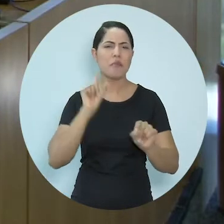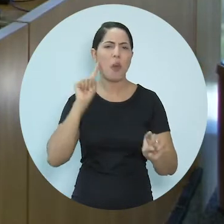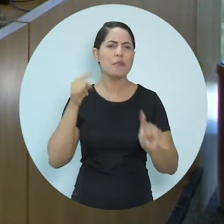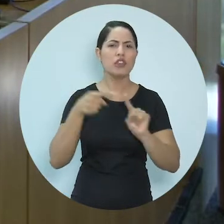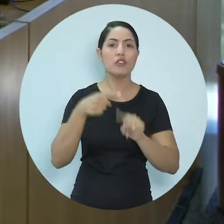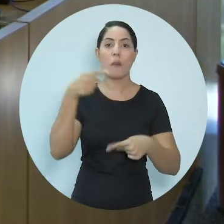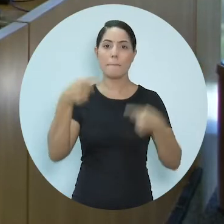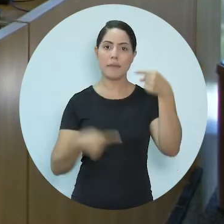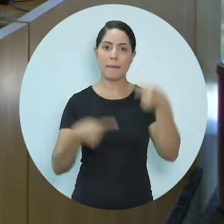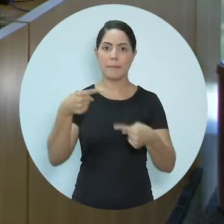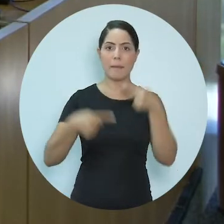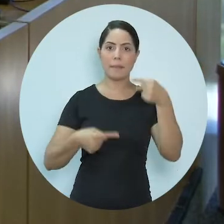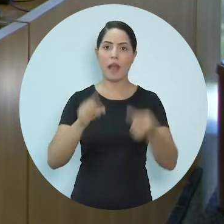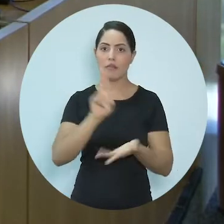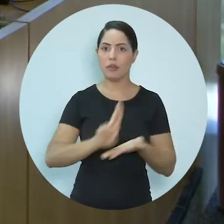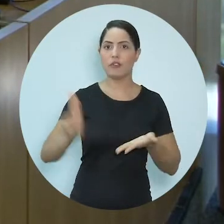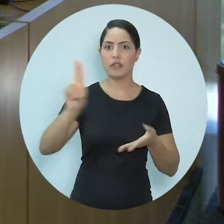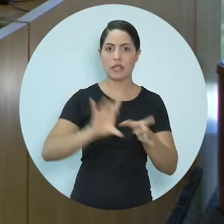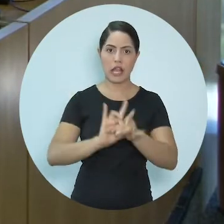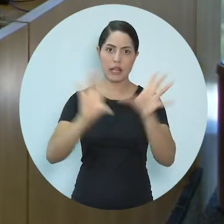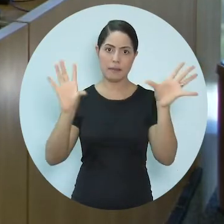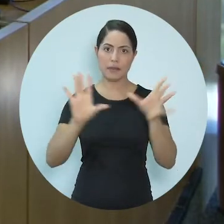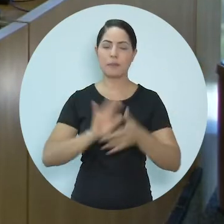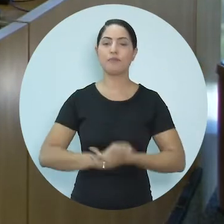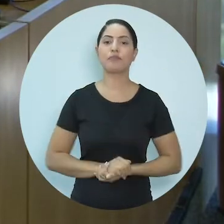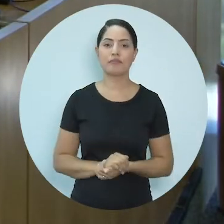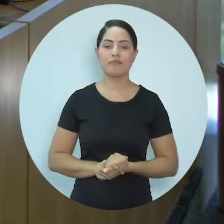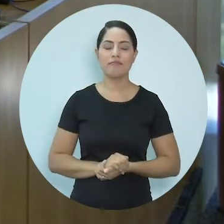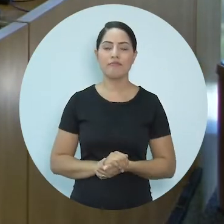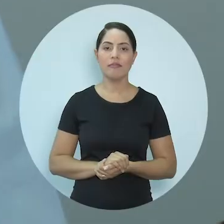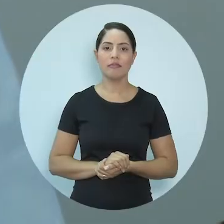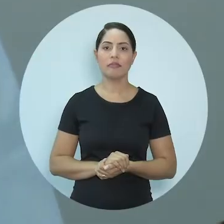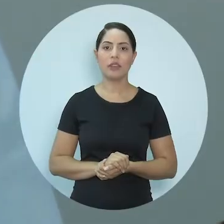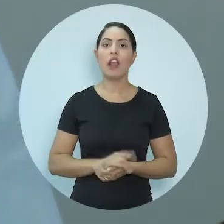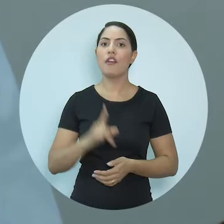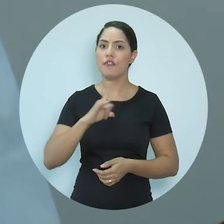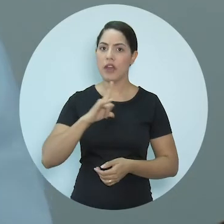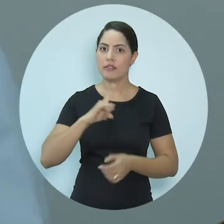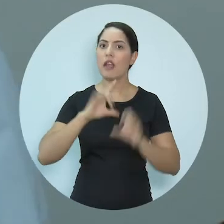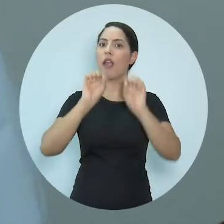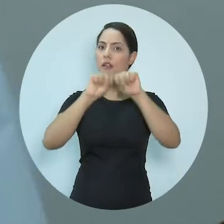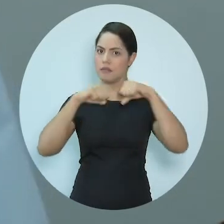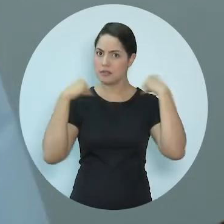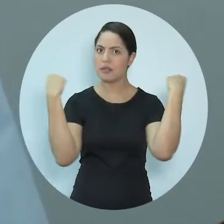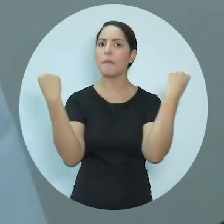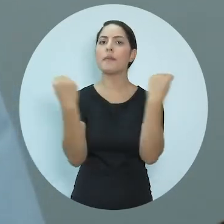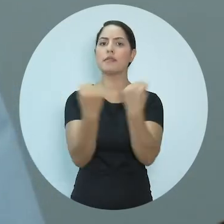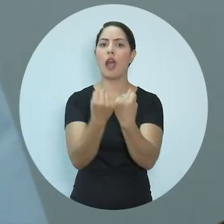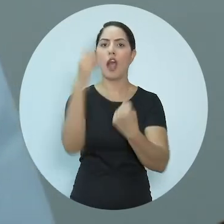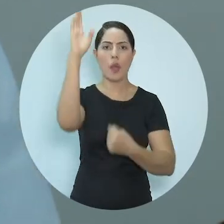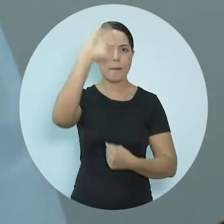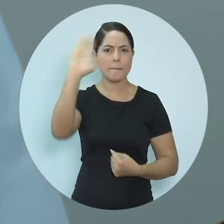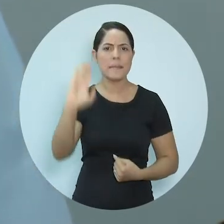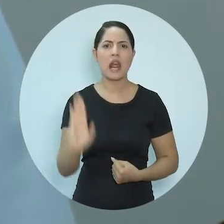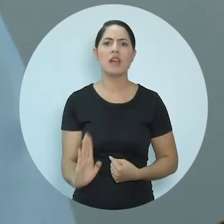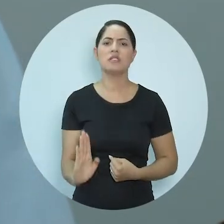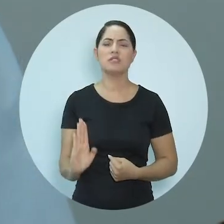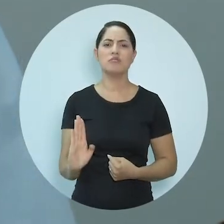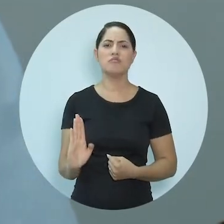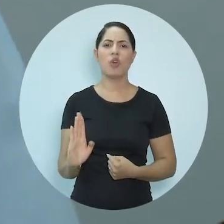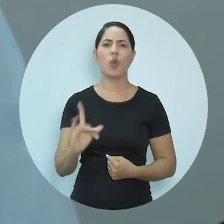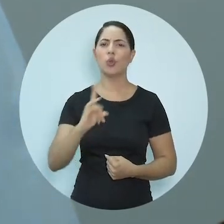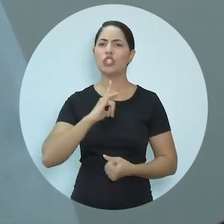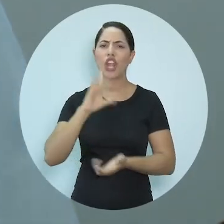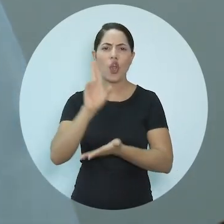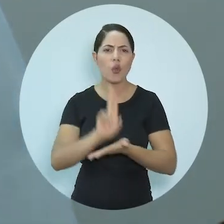ideia é debater a autonomia por diversos aspectos. Nós vamos realizar um seminário